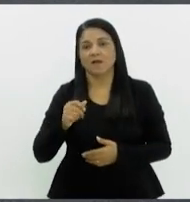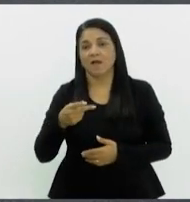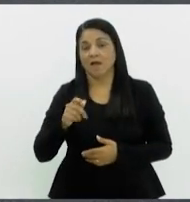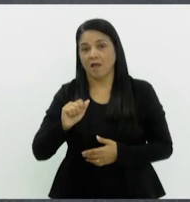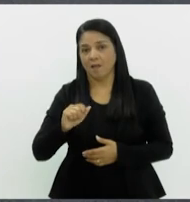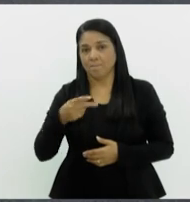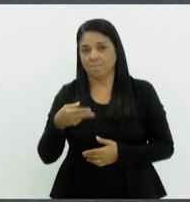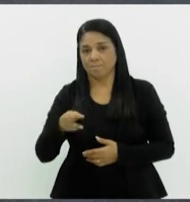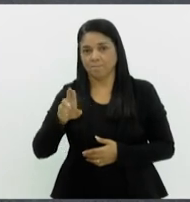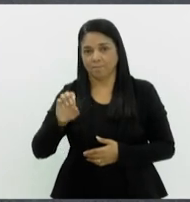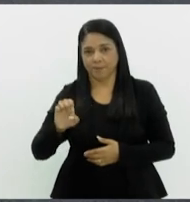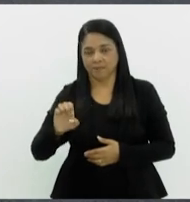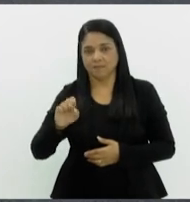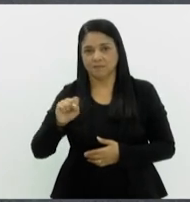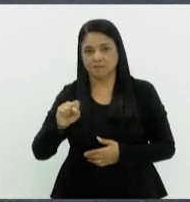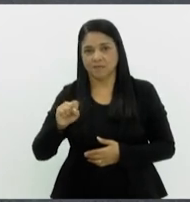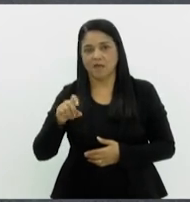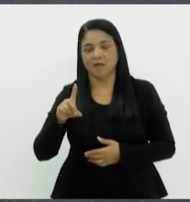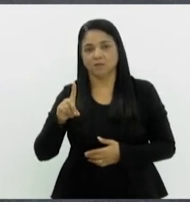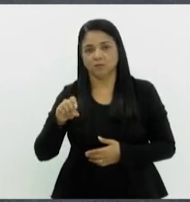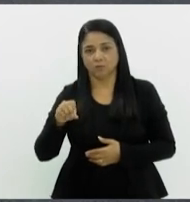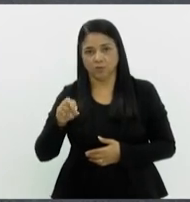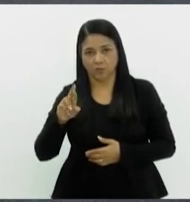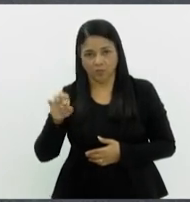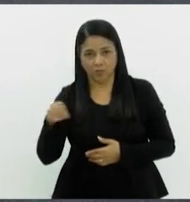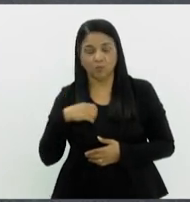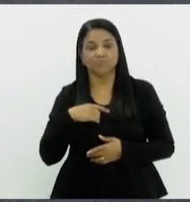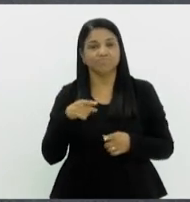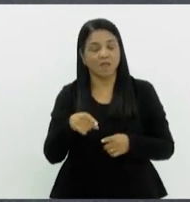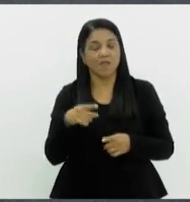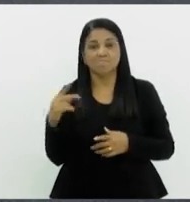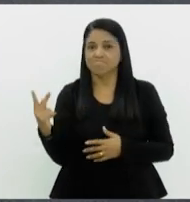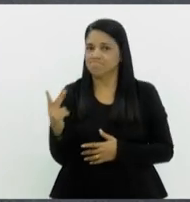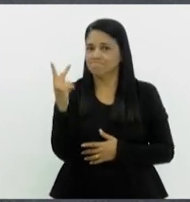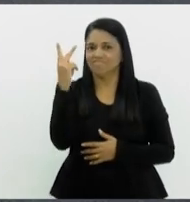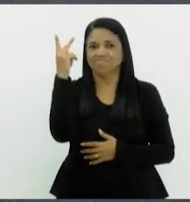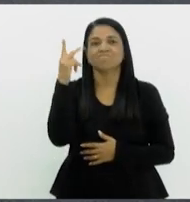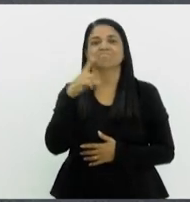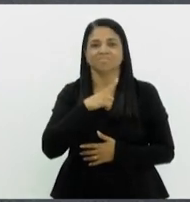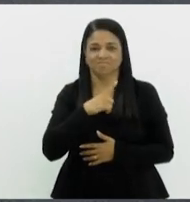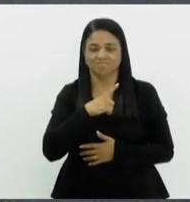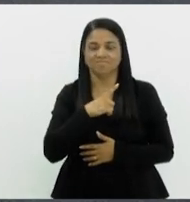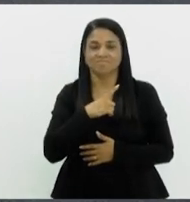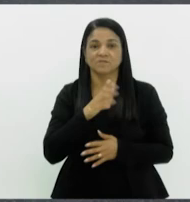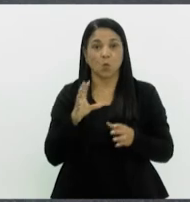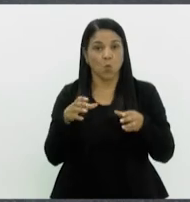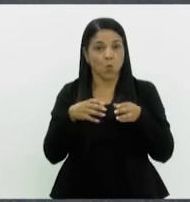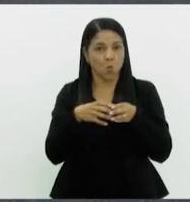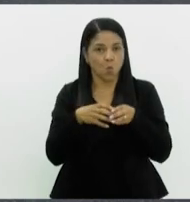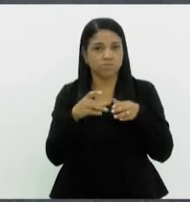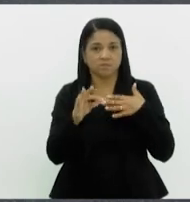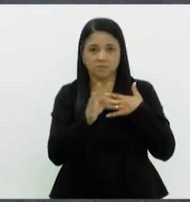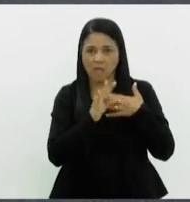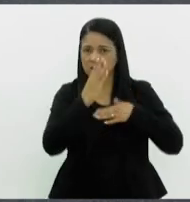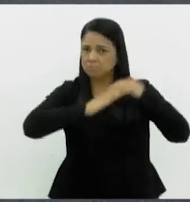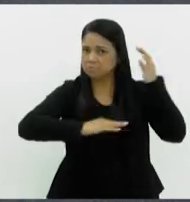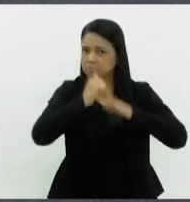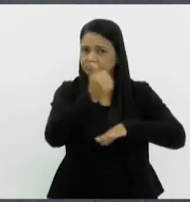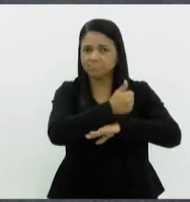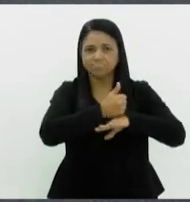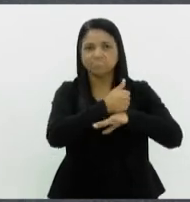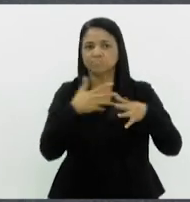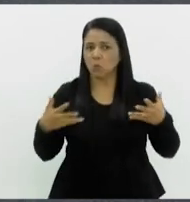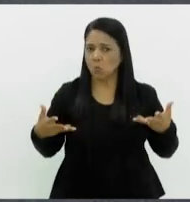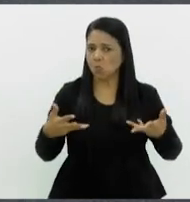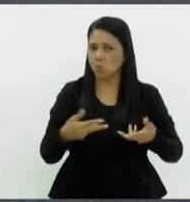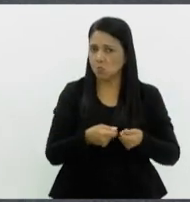uma instituição de inquestionável grandeza, que detém um corpo técnico altamente qualificado